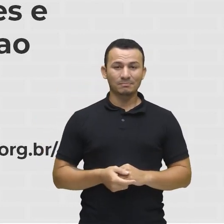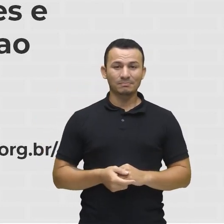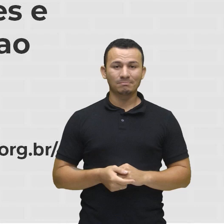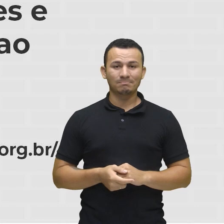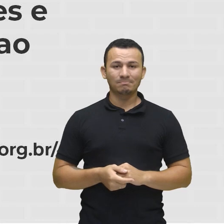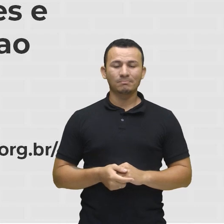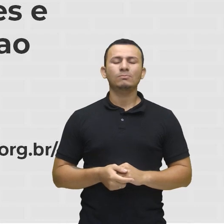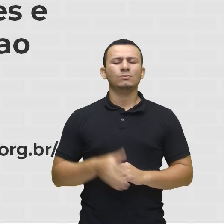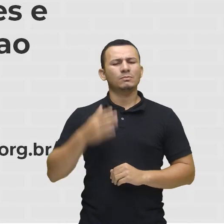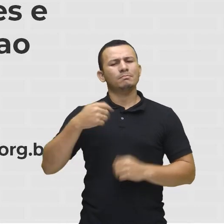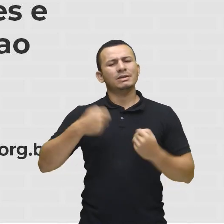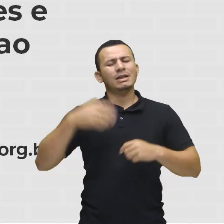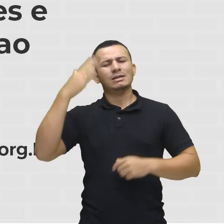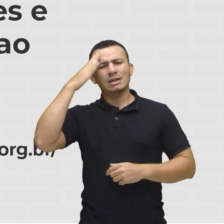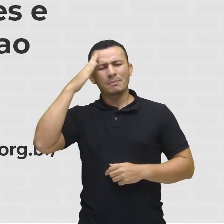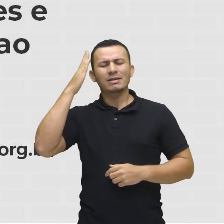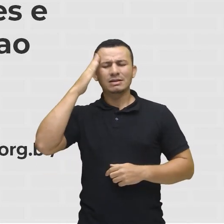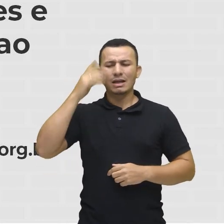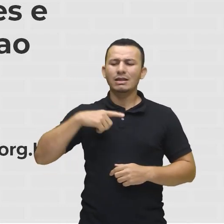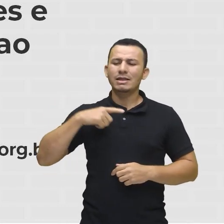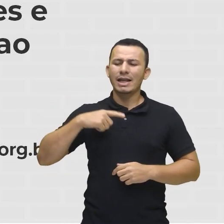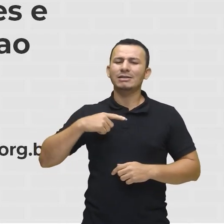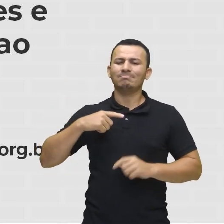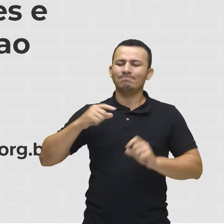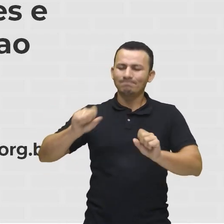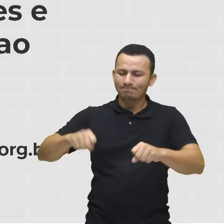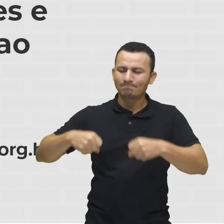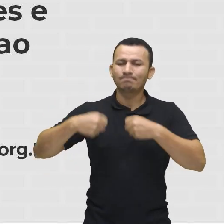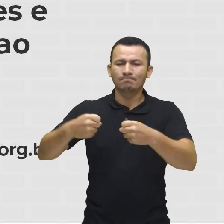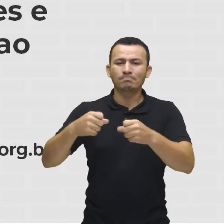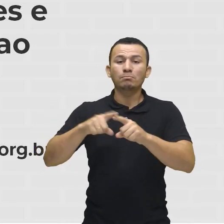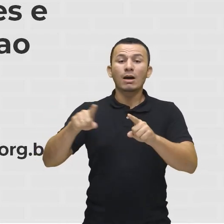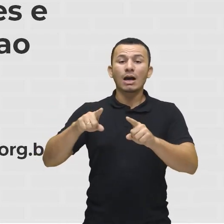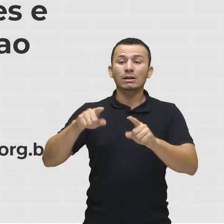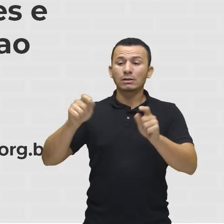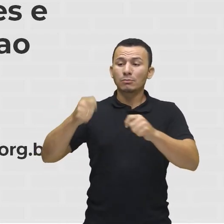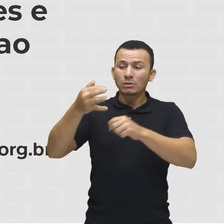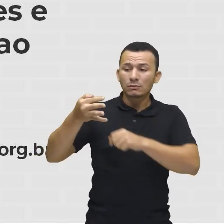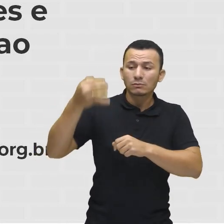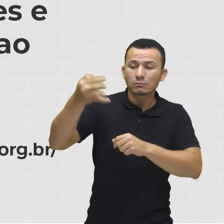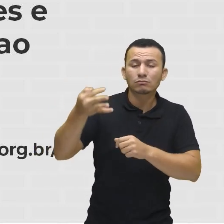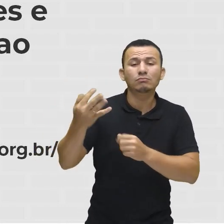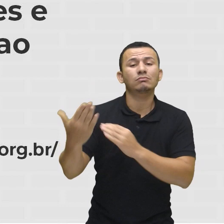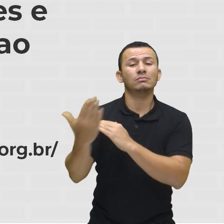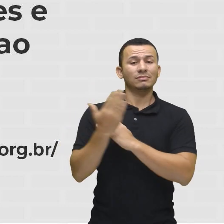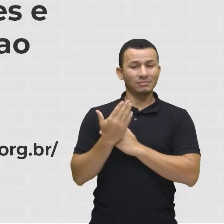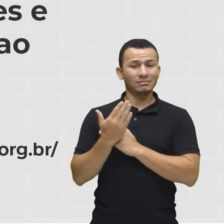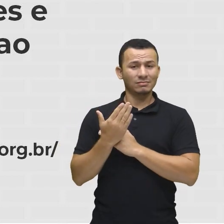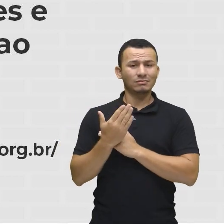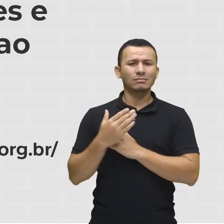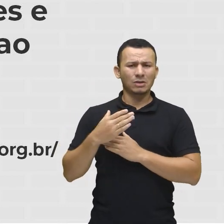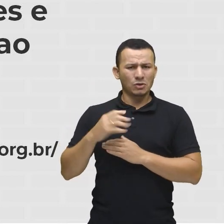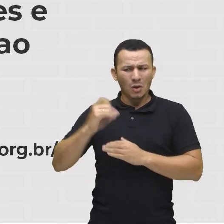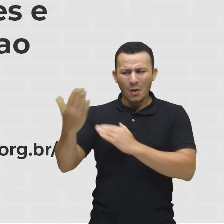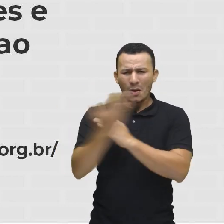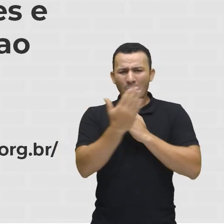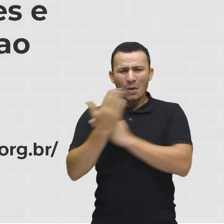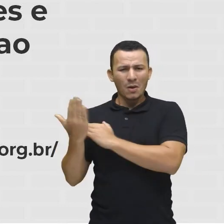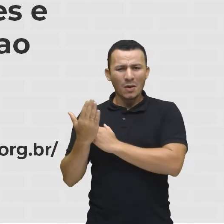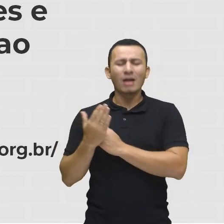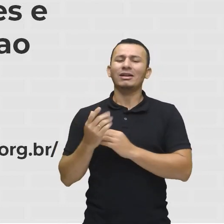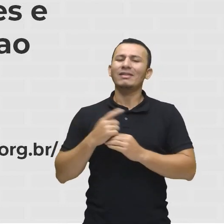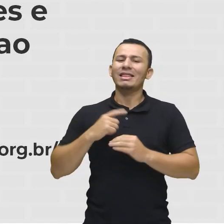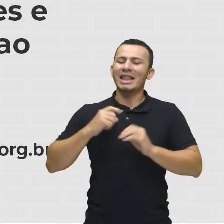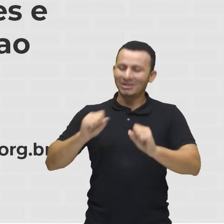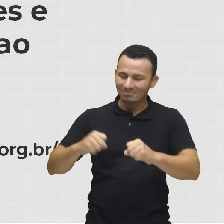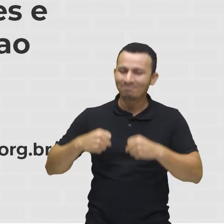os desafios e benefícios. Então, nem tudo é só benefício, nós temos os desafios também. certo?